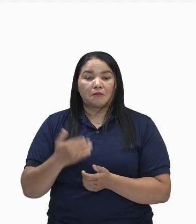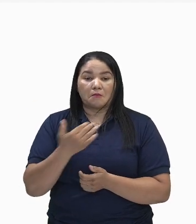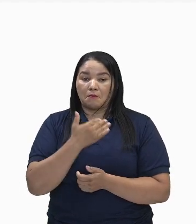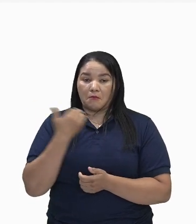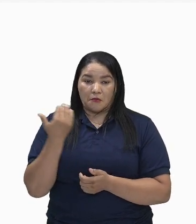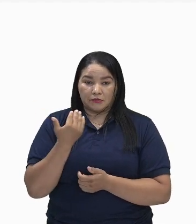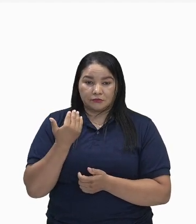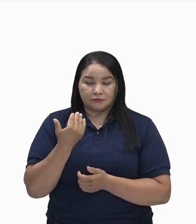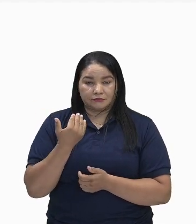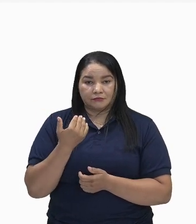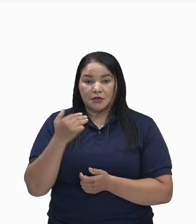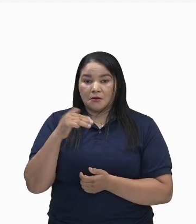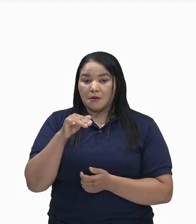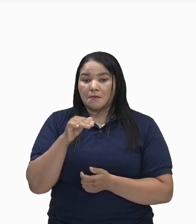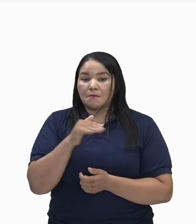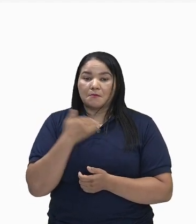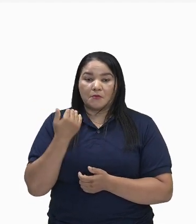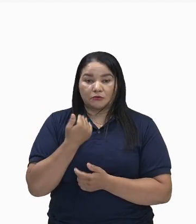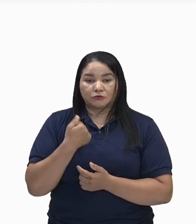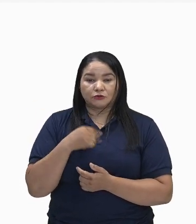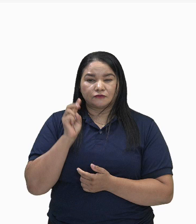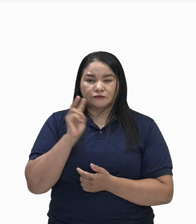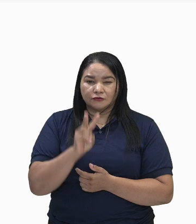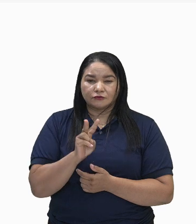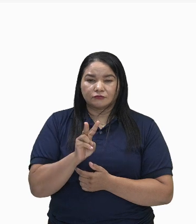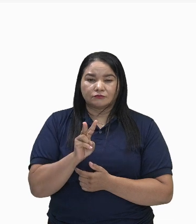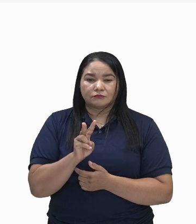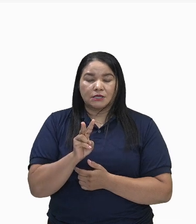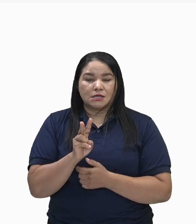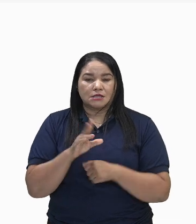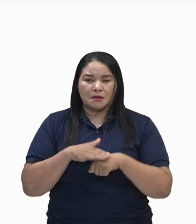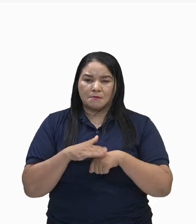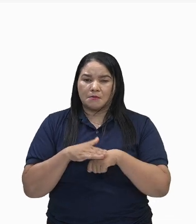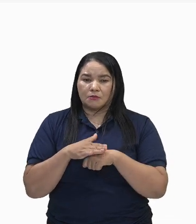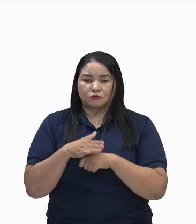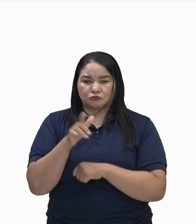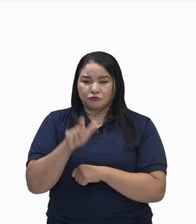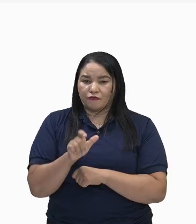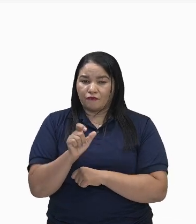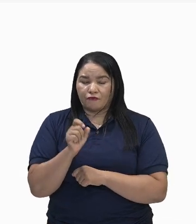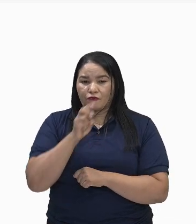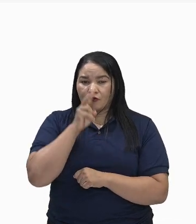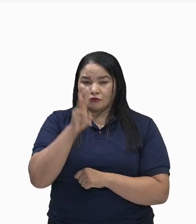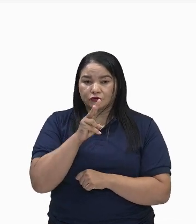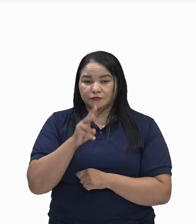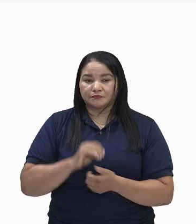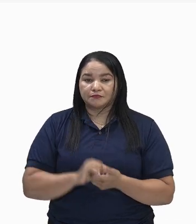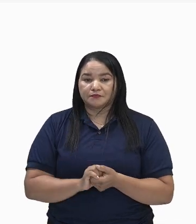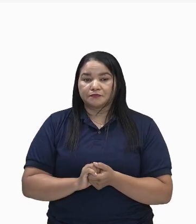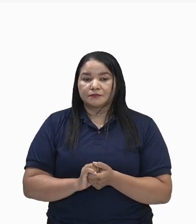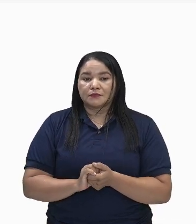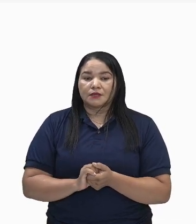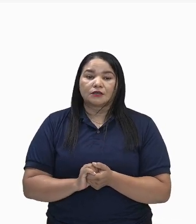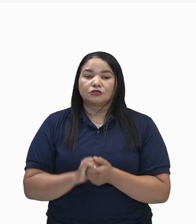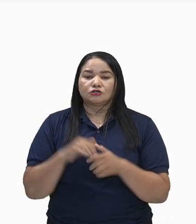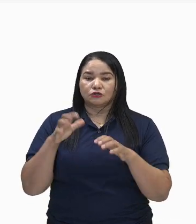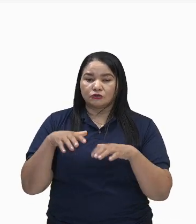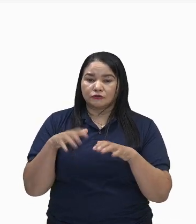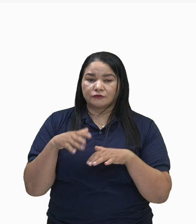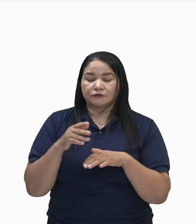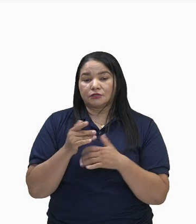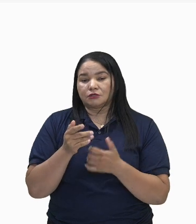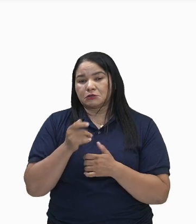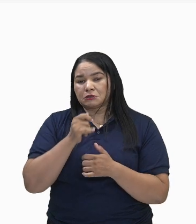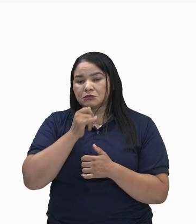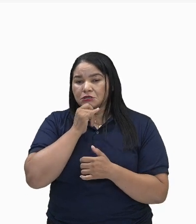Morrerás morte vil na mão de um forte. Morrerás morte. Chovia uma